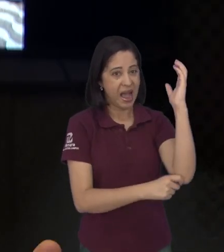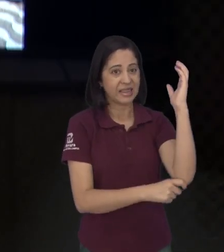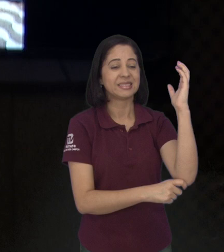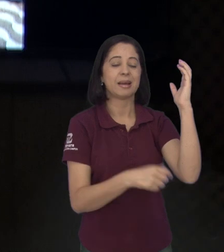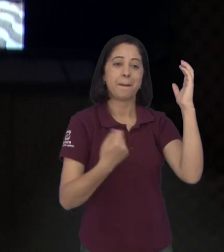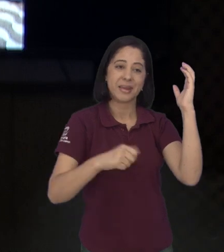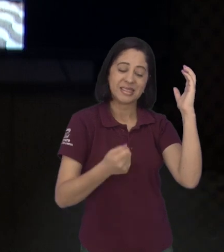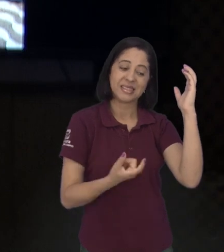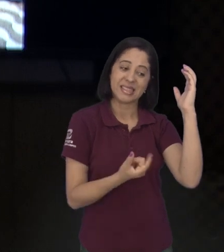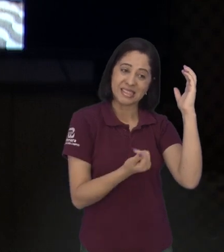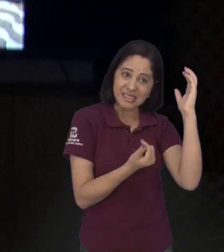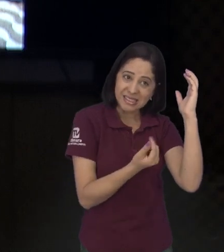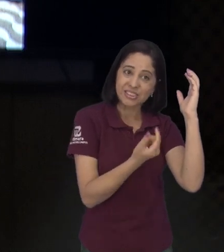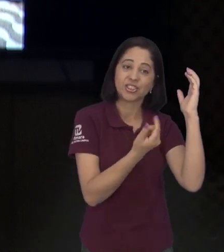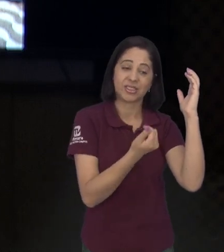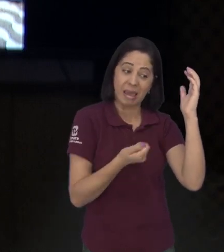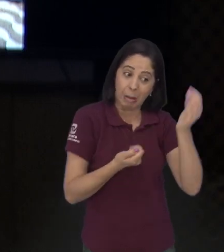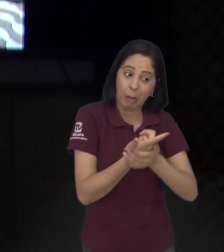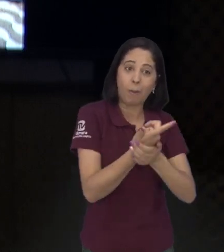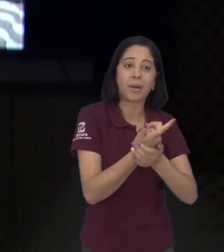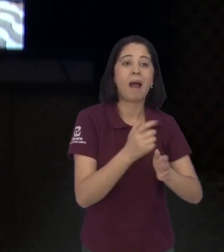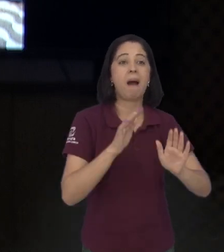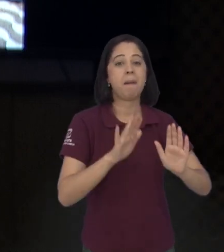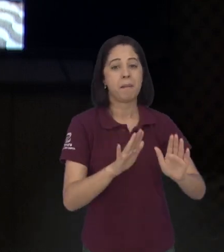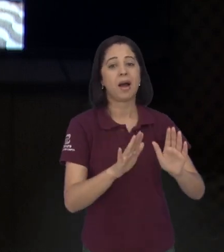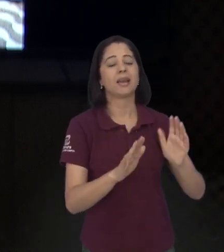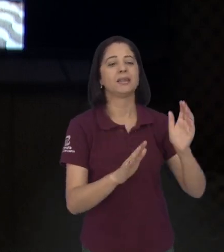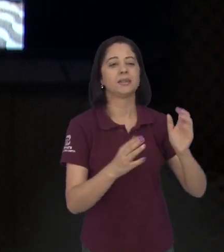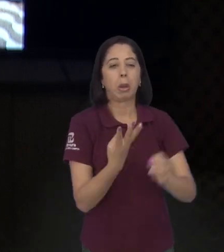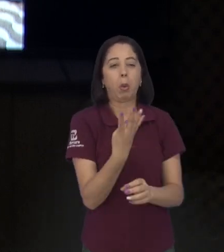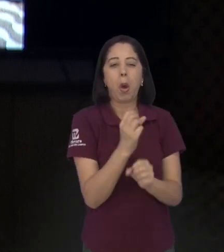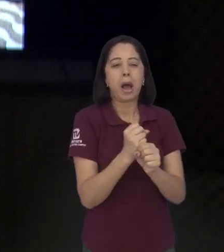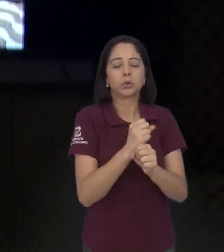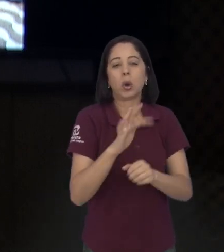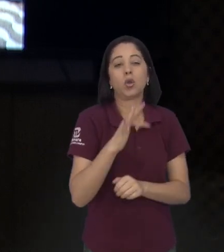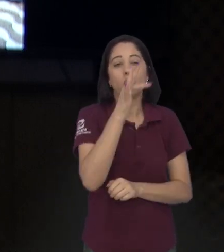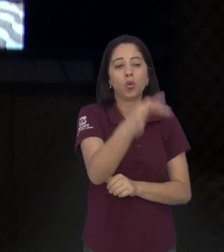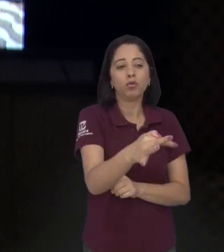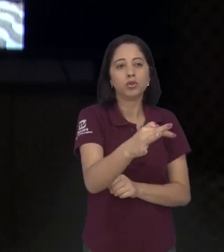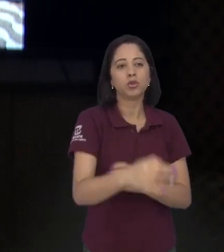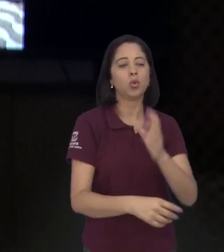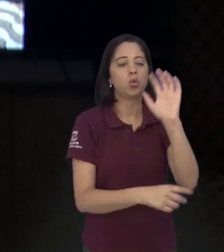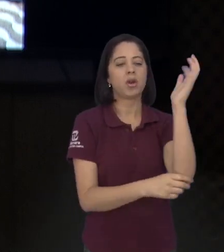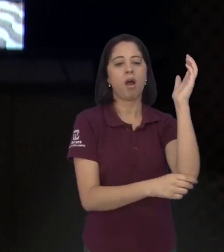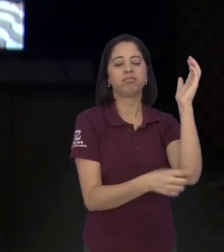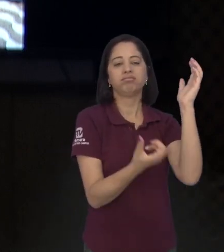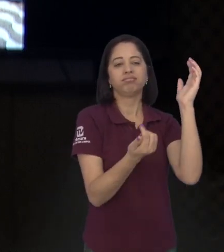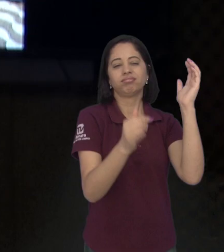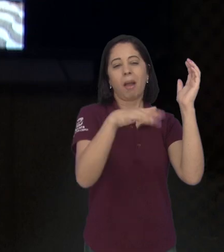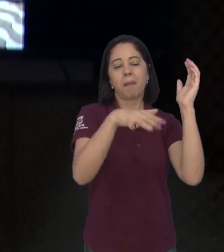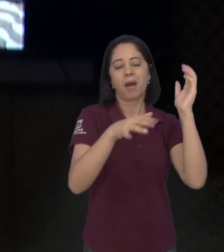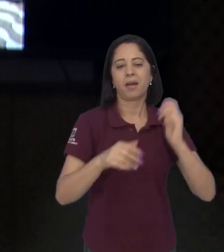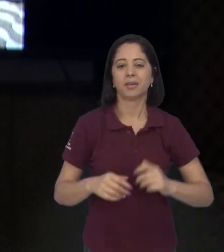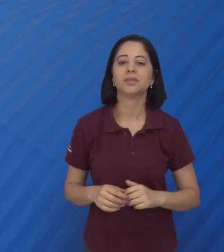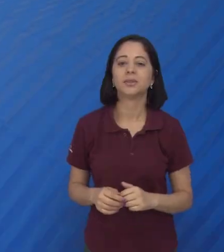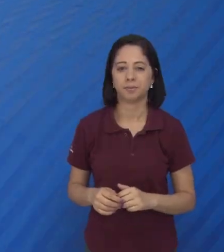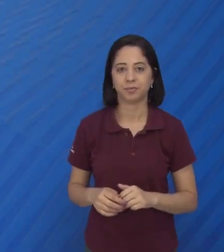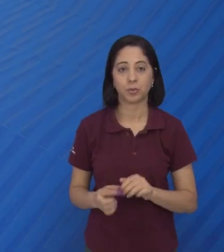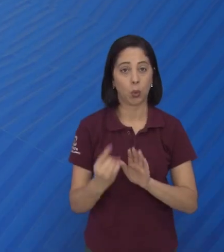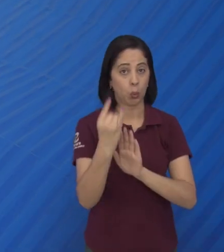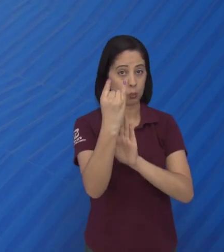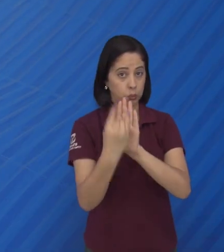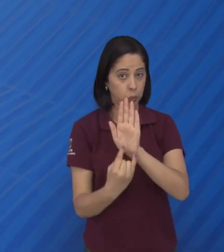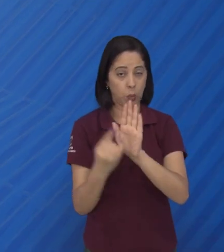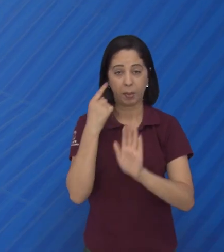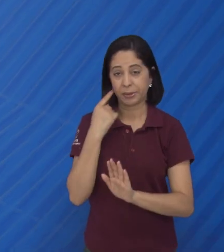dos painéis solares, ainda é custoso, mas você tem ao longo de 4 anos, você recupera todo o teu investimento. Ainda